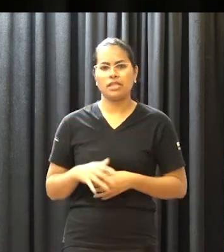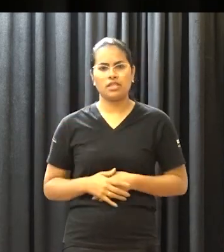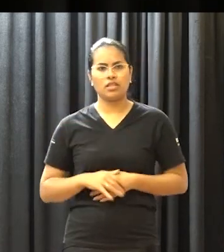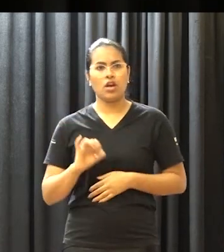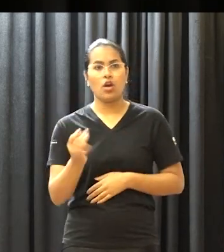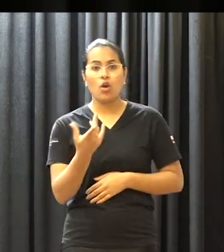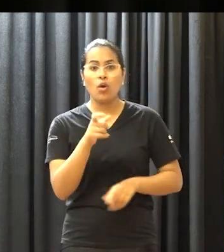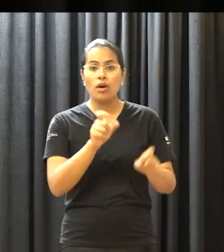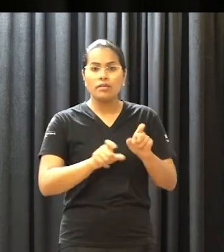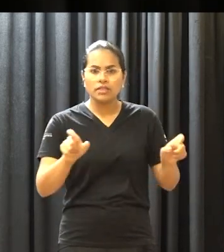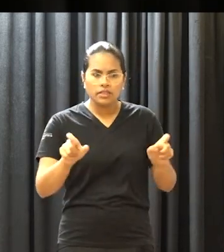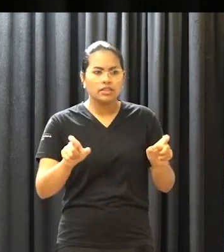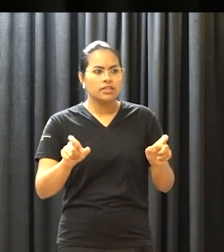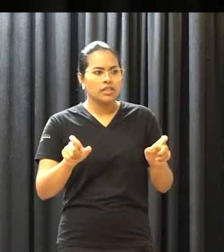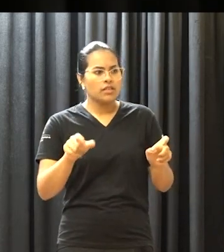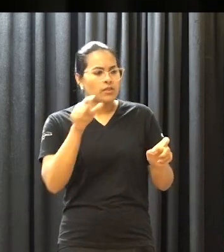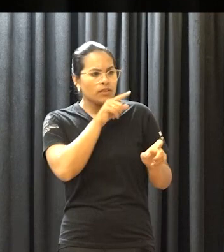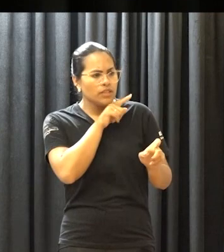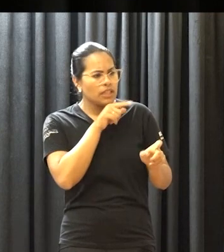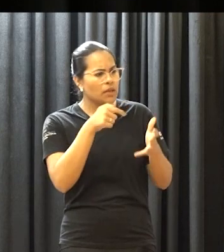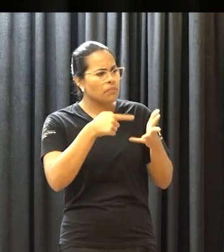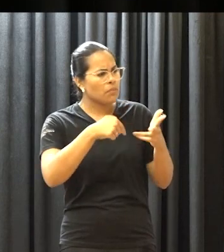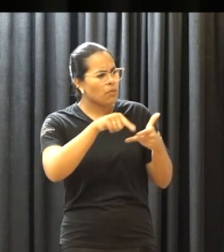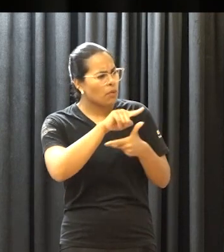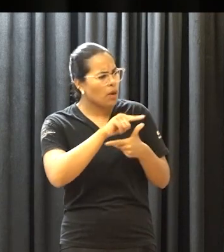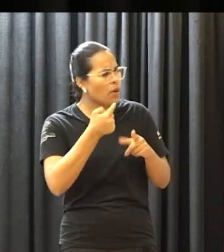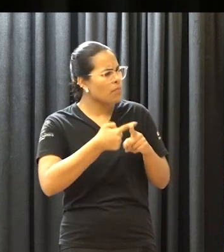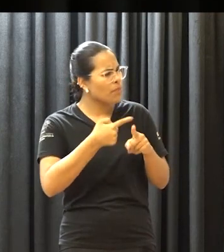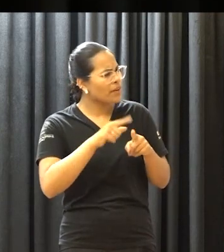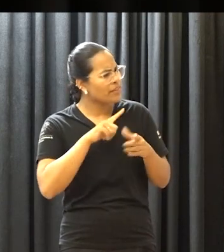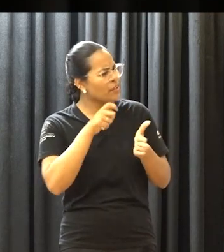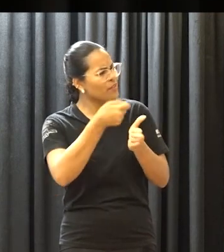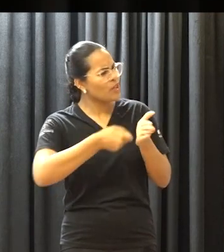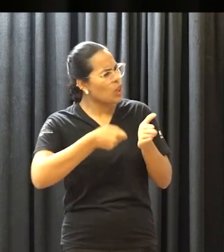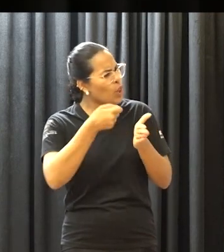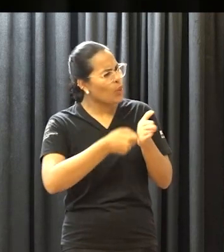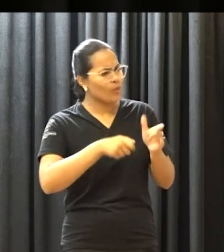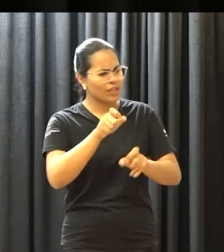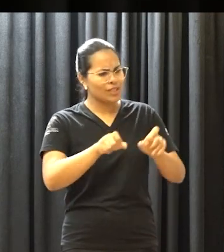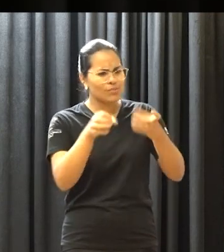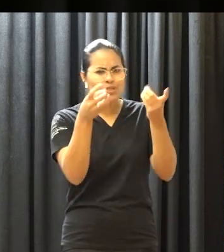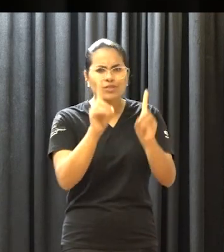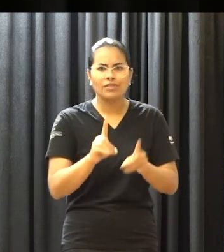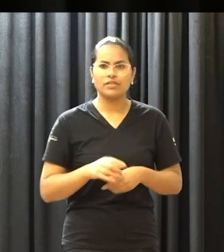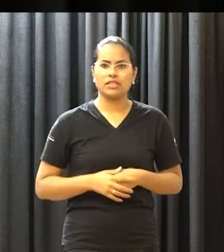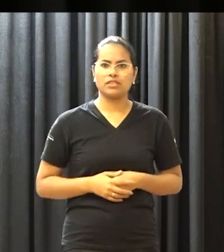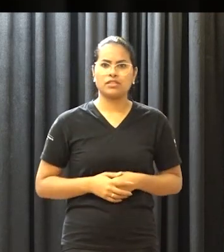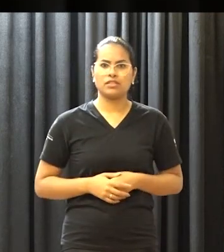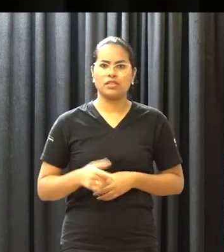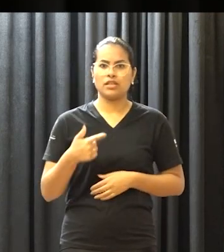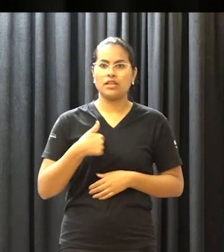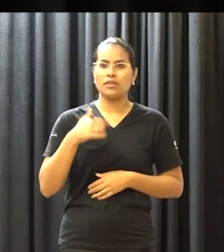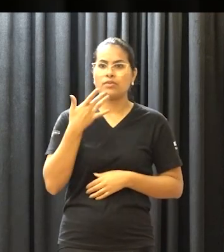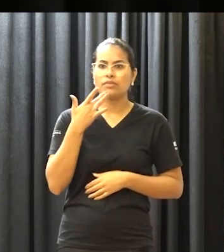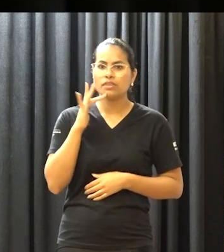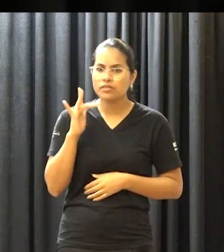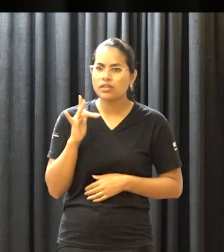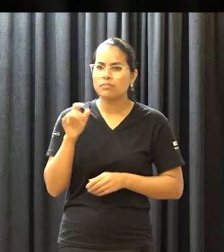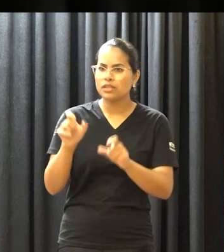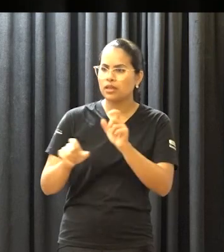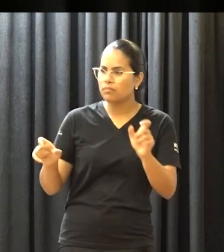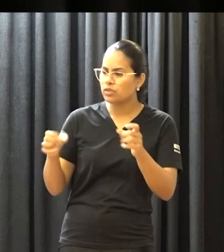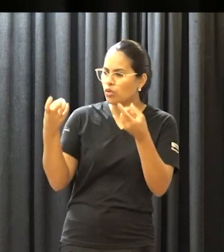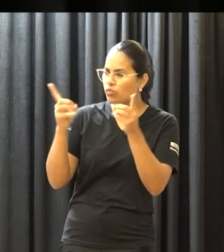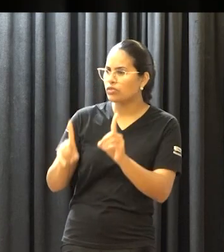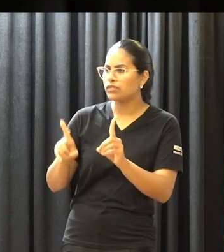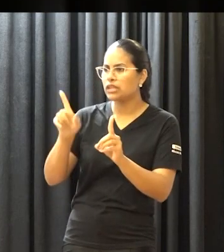foram decorrentes da luta deles, né? Eu não sabia que pessoas com deficiência eram sujeitos políticos.